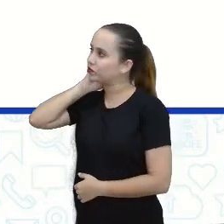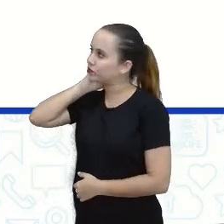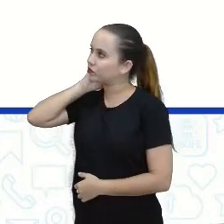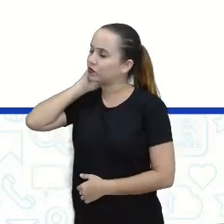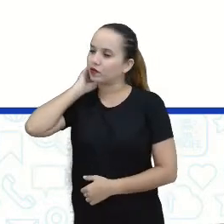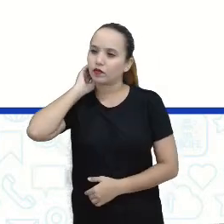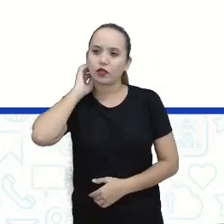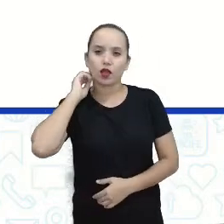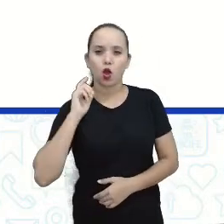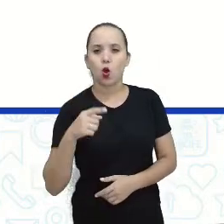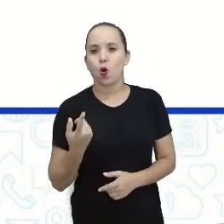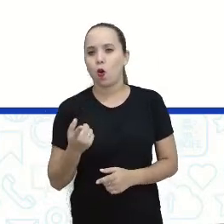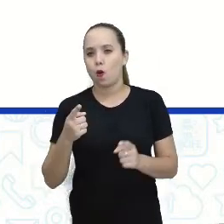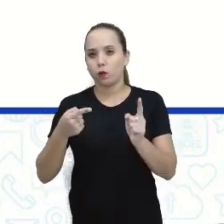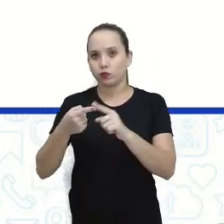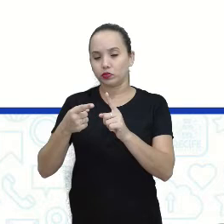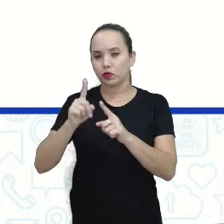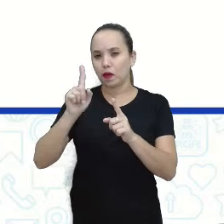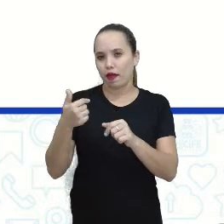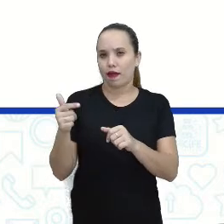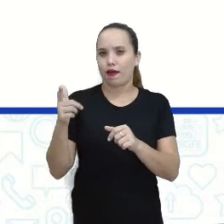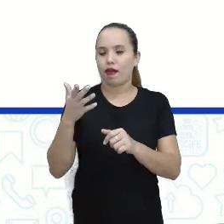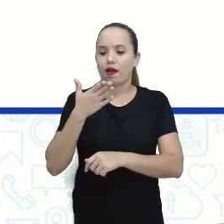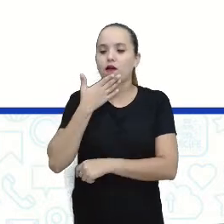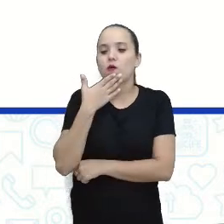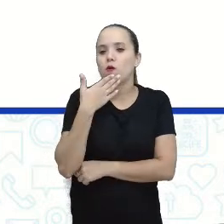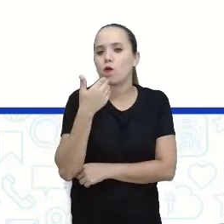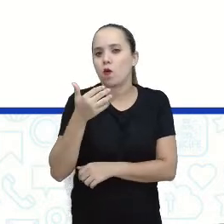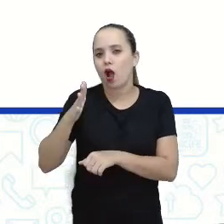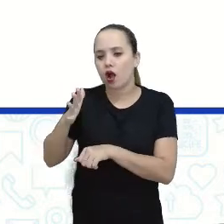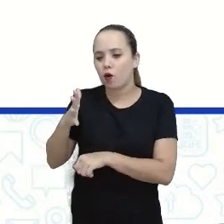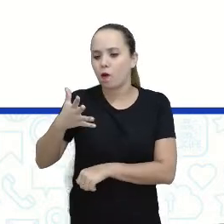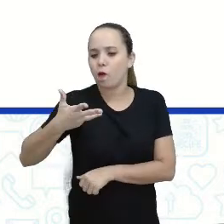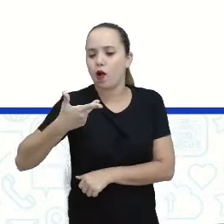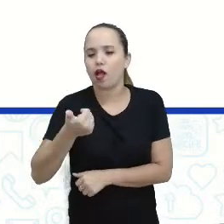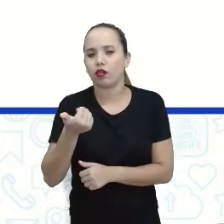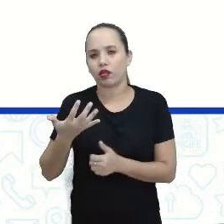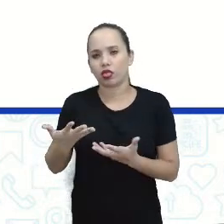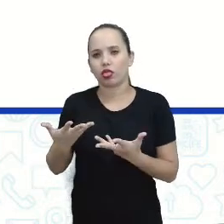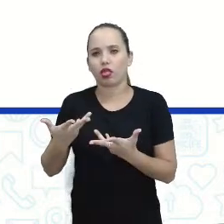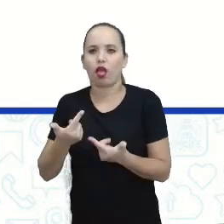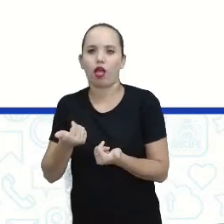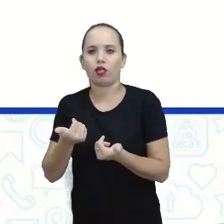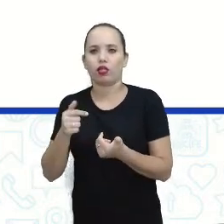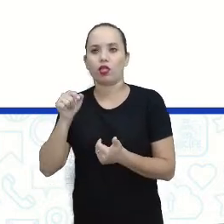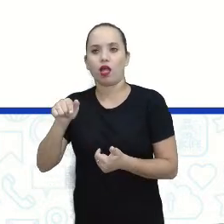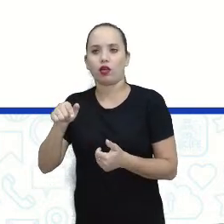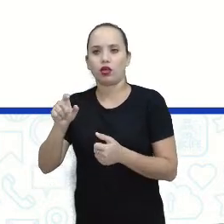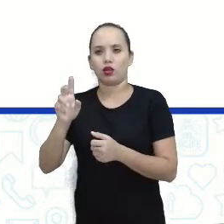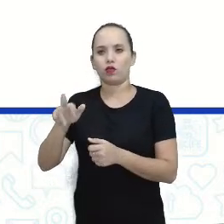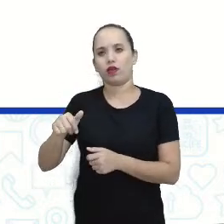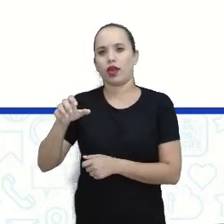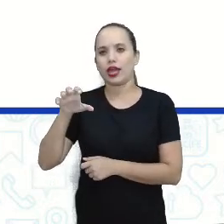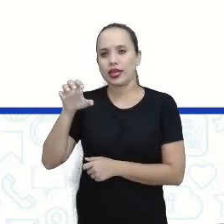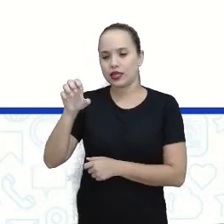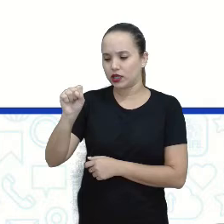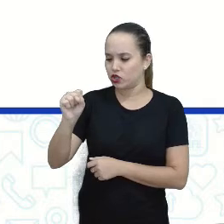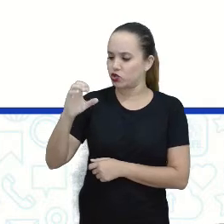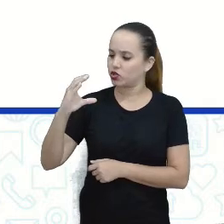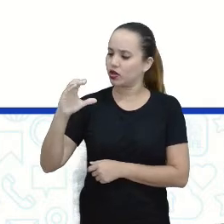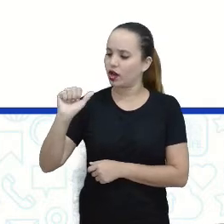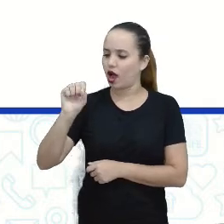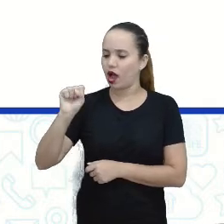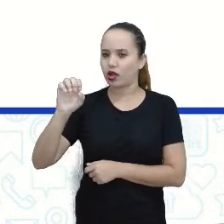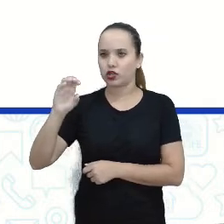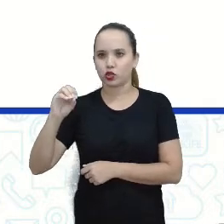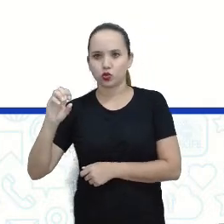Uma das definições é qualidade daquilo que é escasso ou que escasseia. A número 2